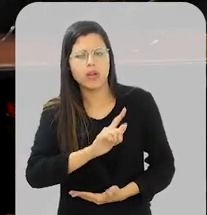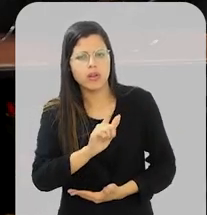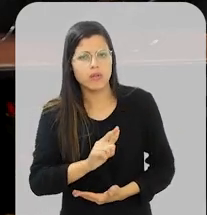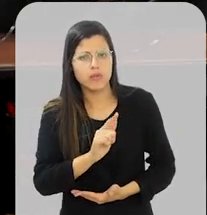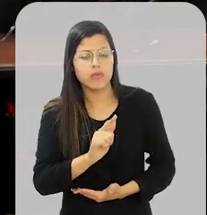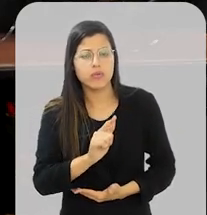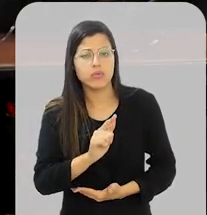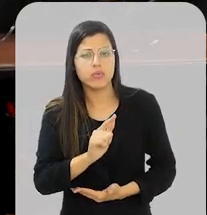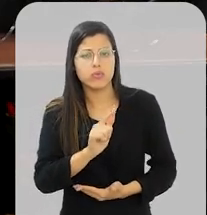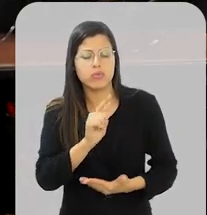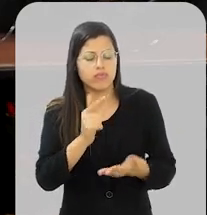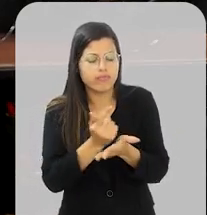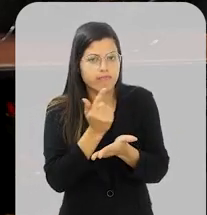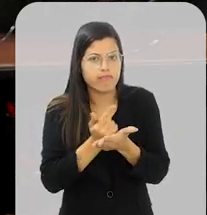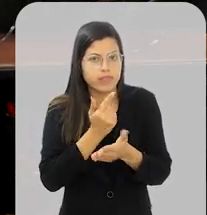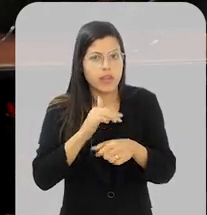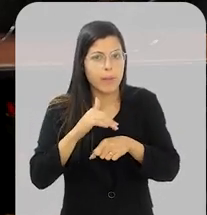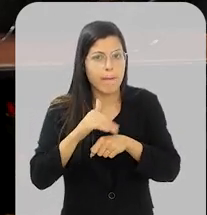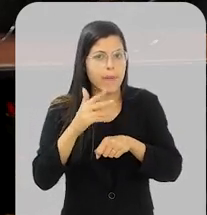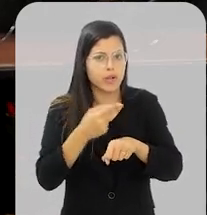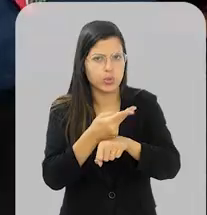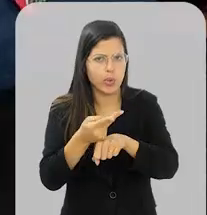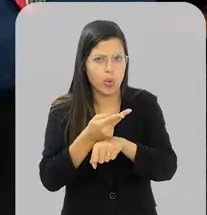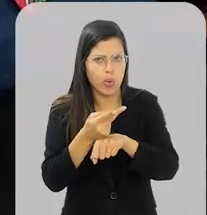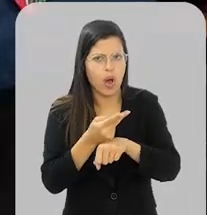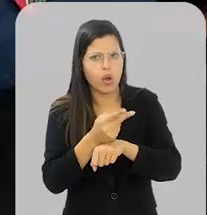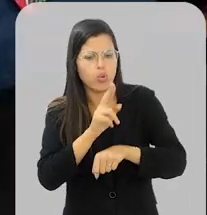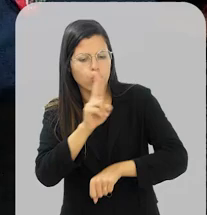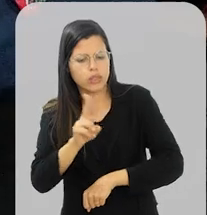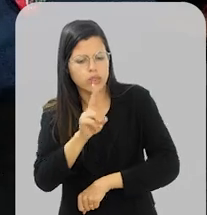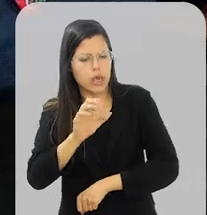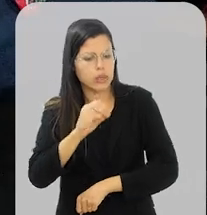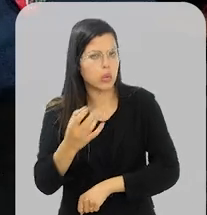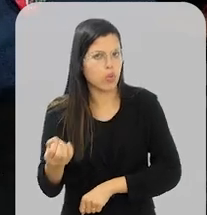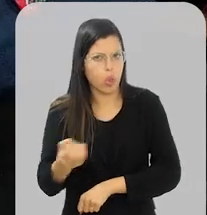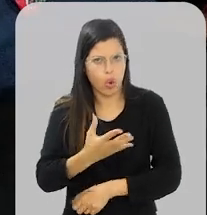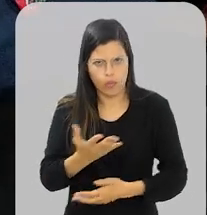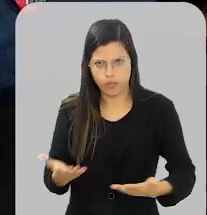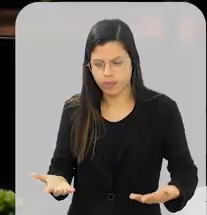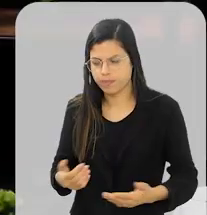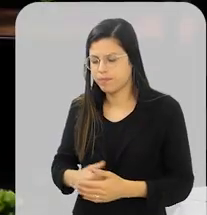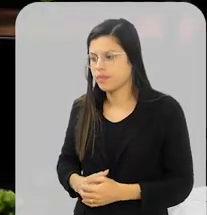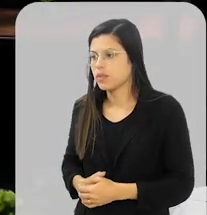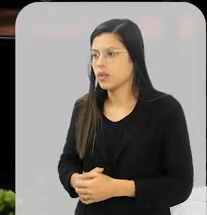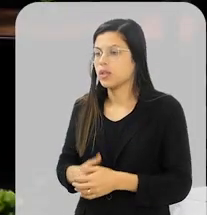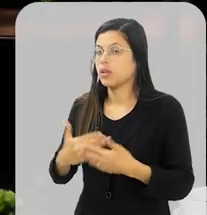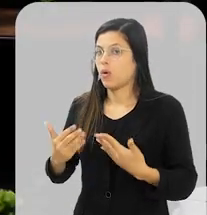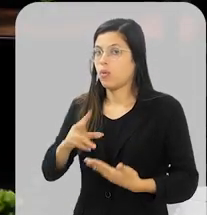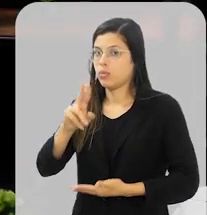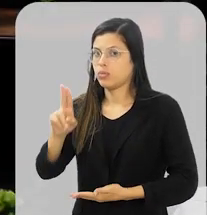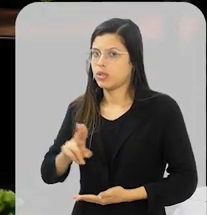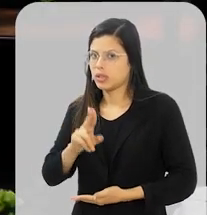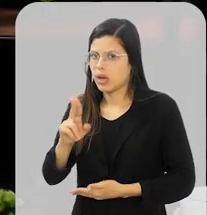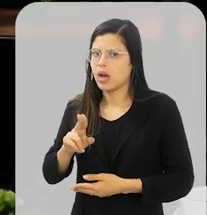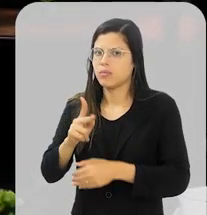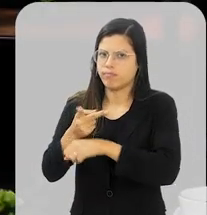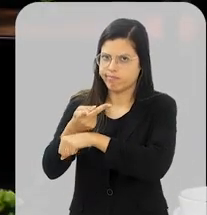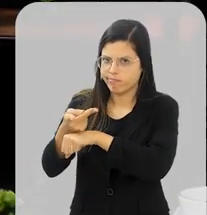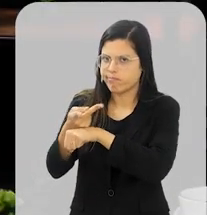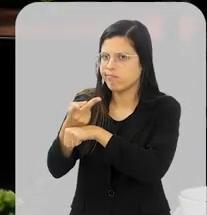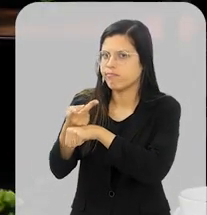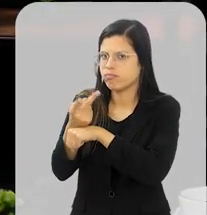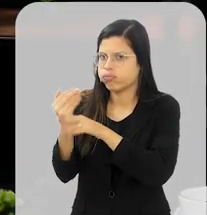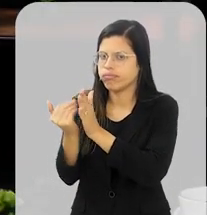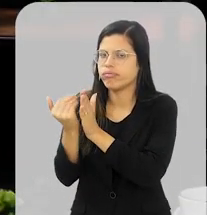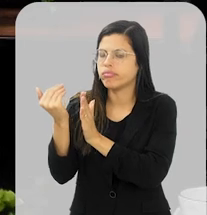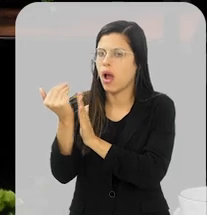Os já usados, o sebo ou os novos? Então, os usados têm uma procura muito grande.